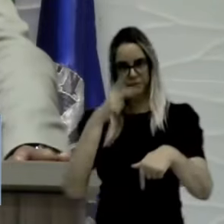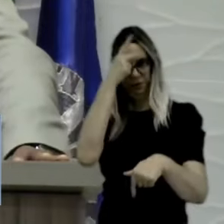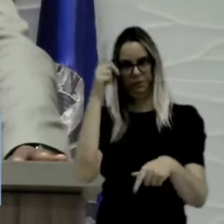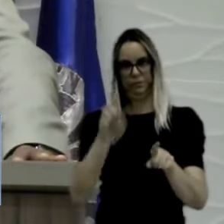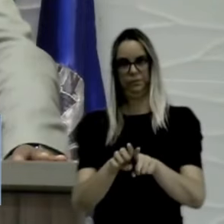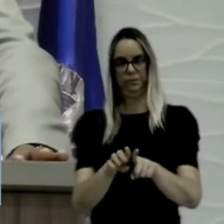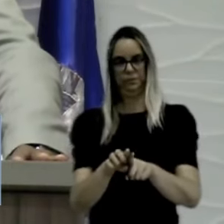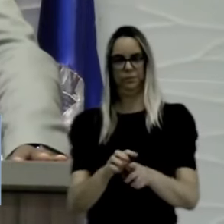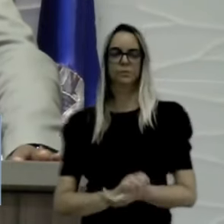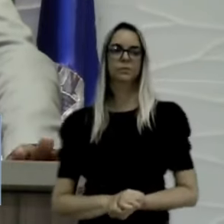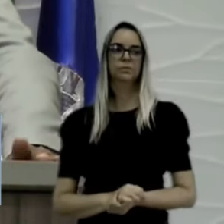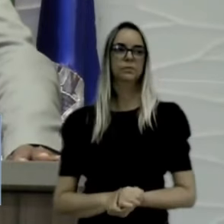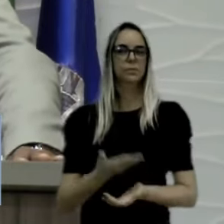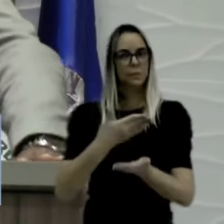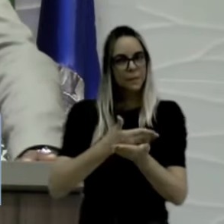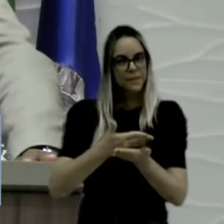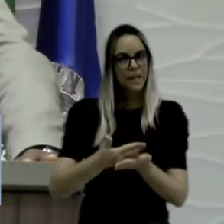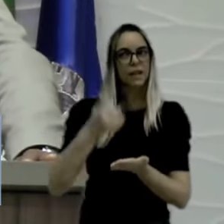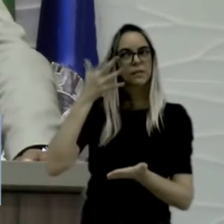iniciar minhas palavras